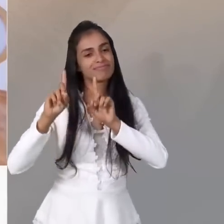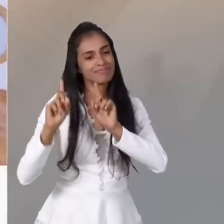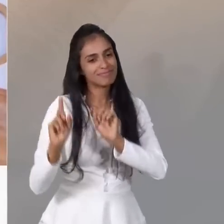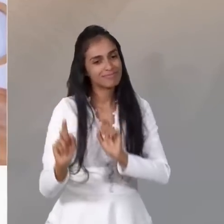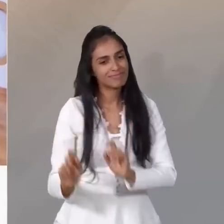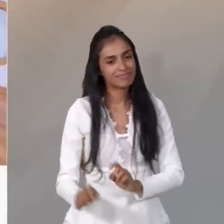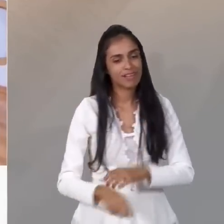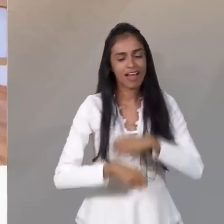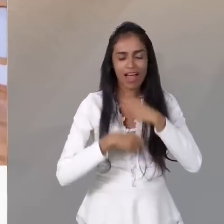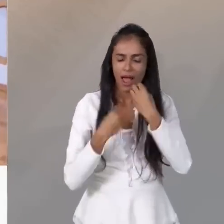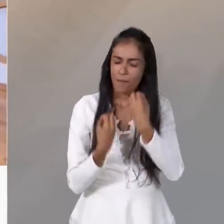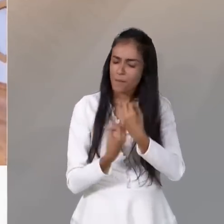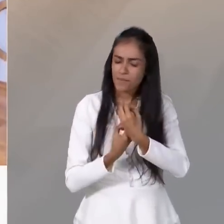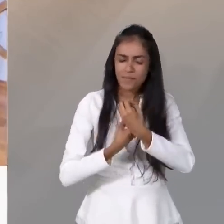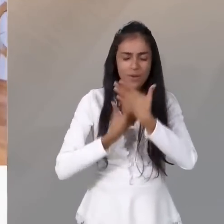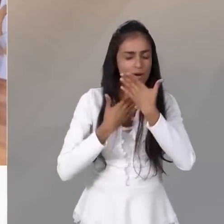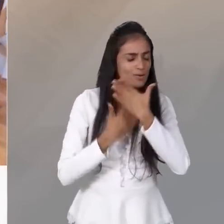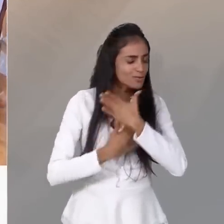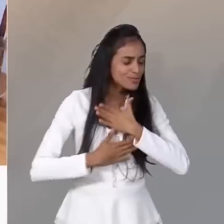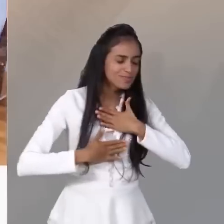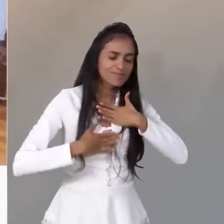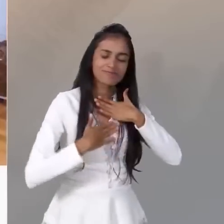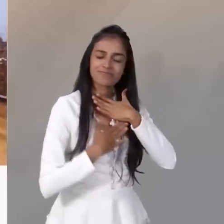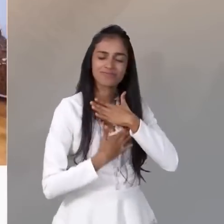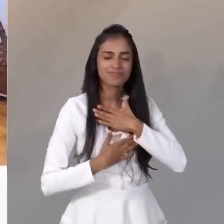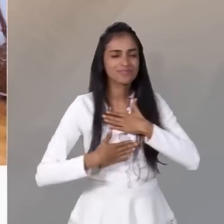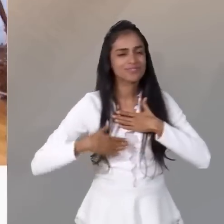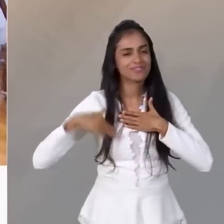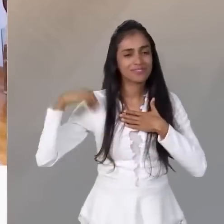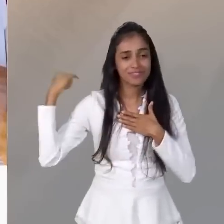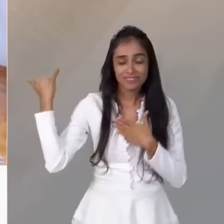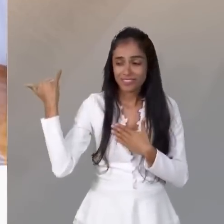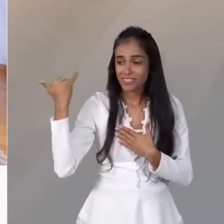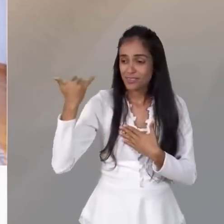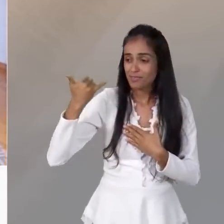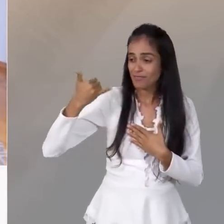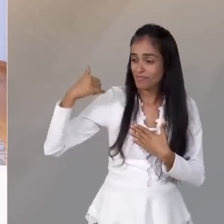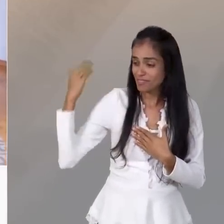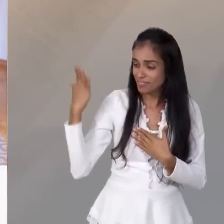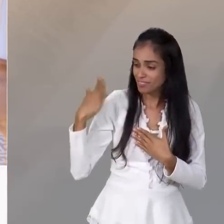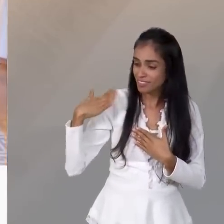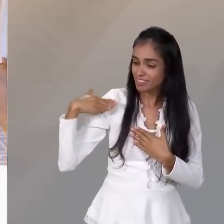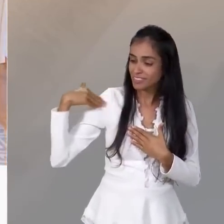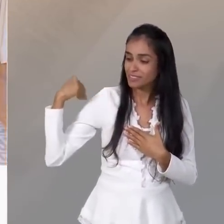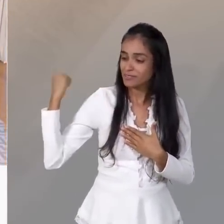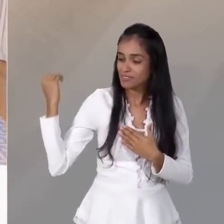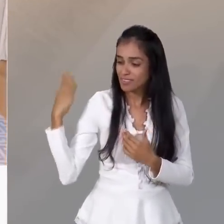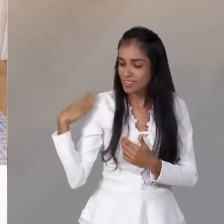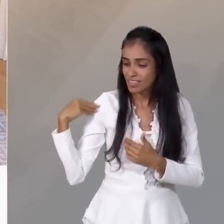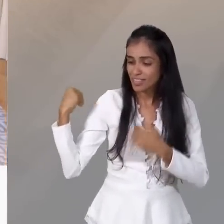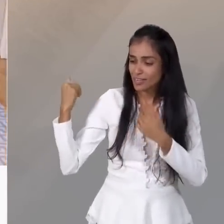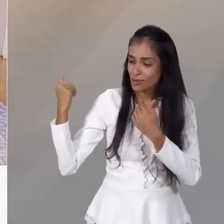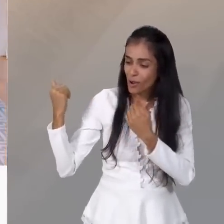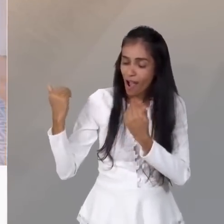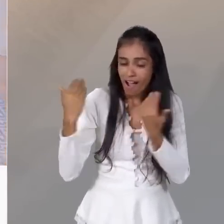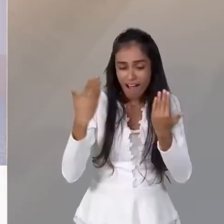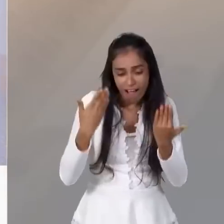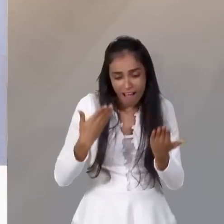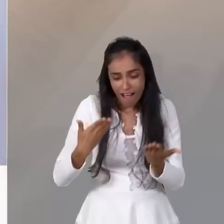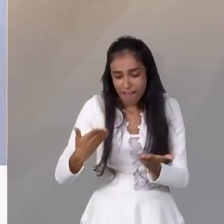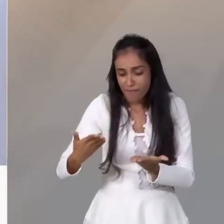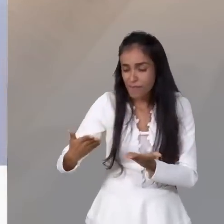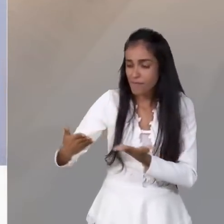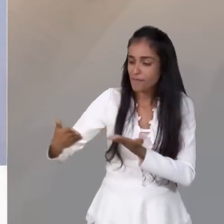Qual maior prazer que lhe ouvir dizer: vem meu filho,